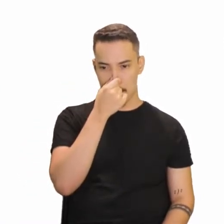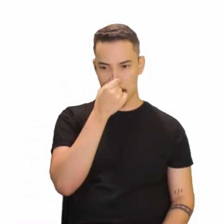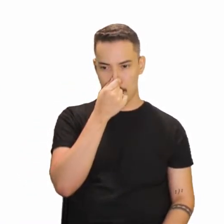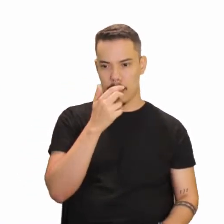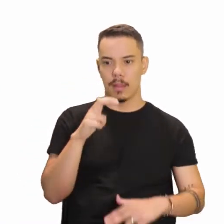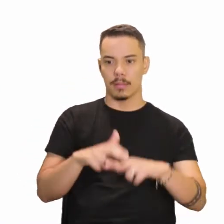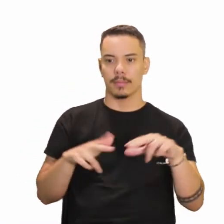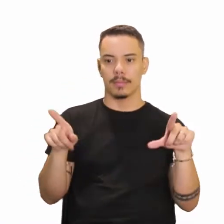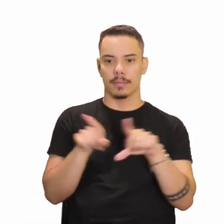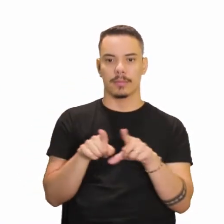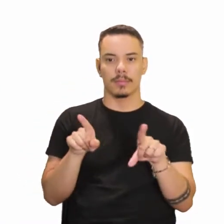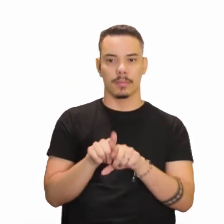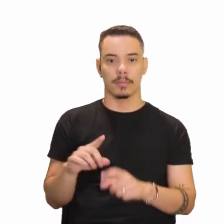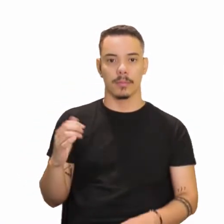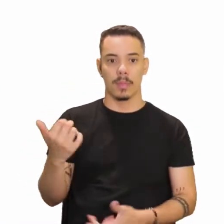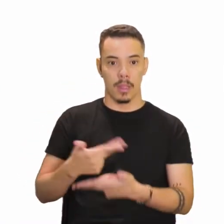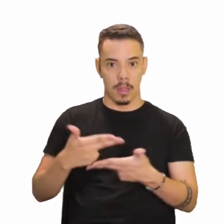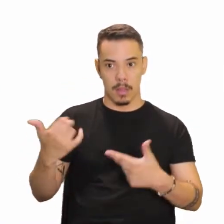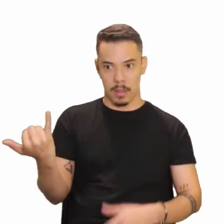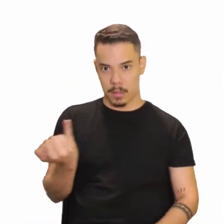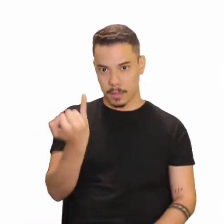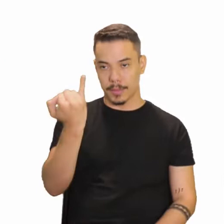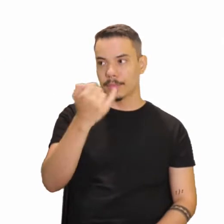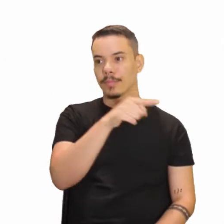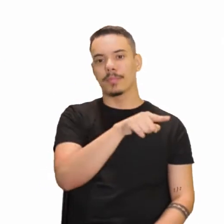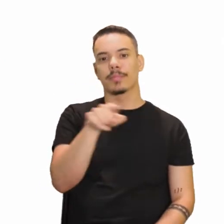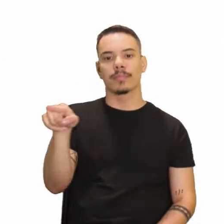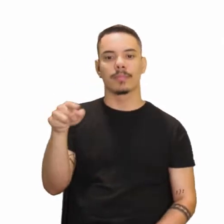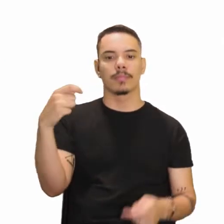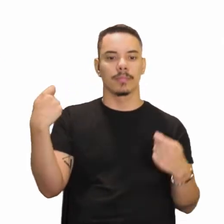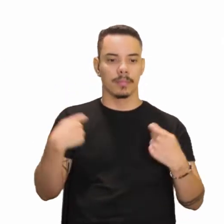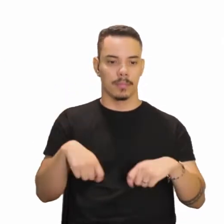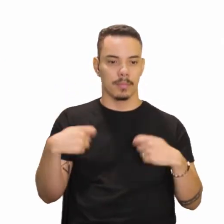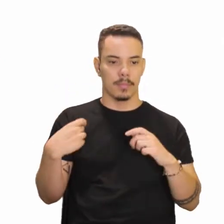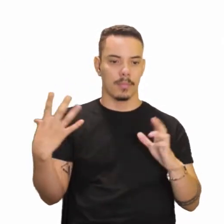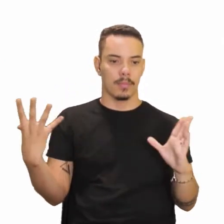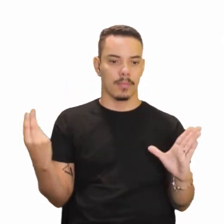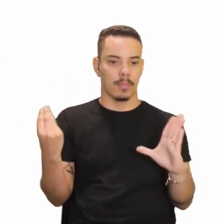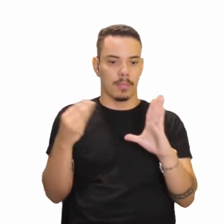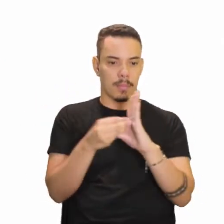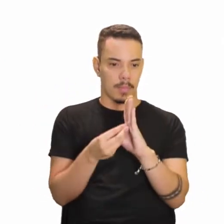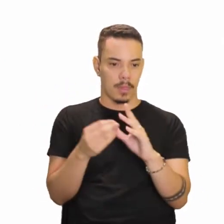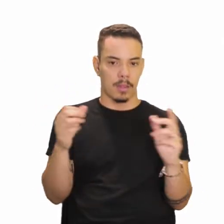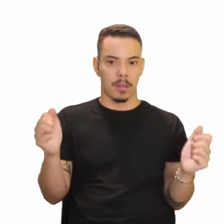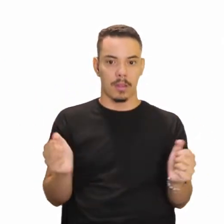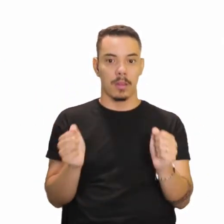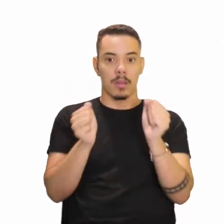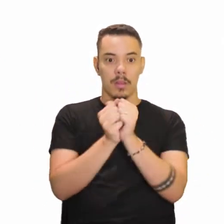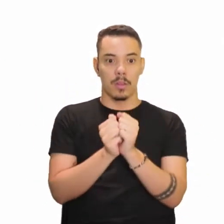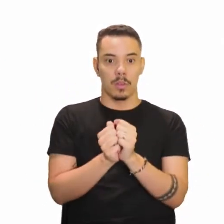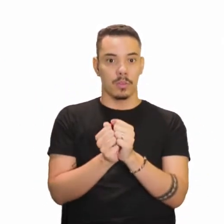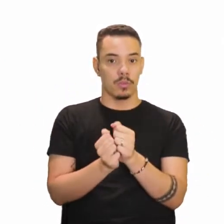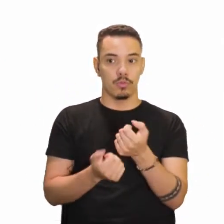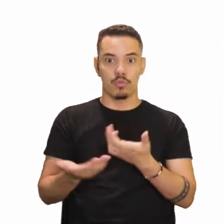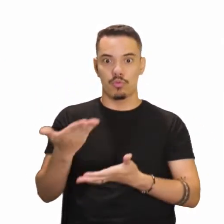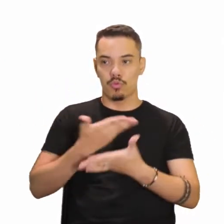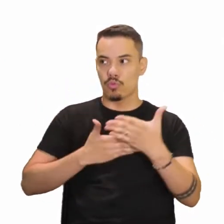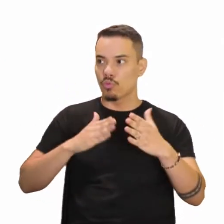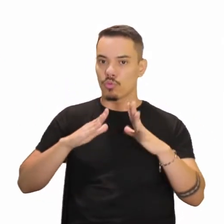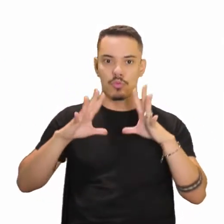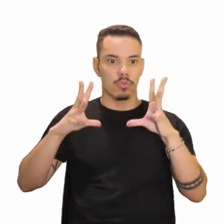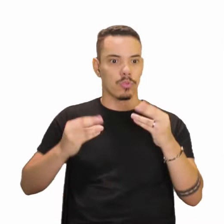um ponto importante é necessário que você esteja que é interado